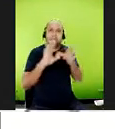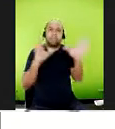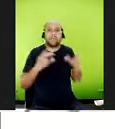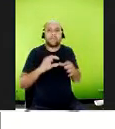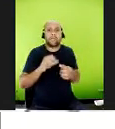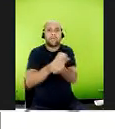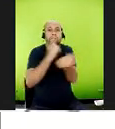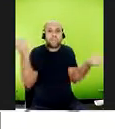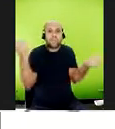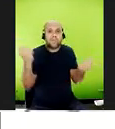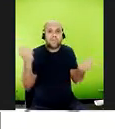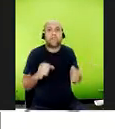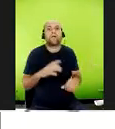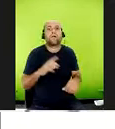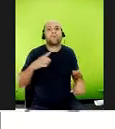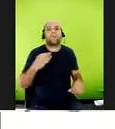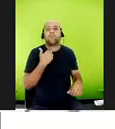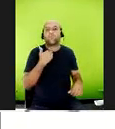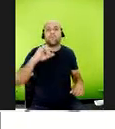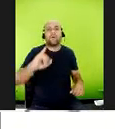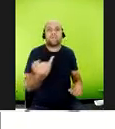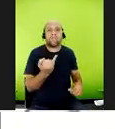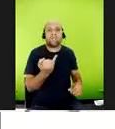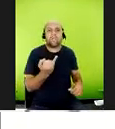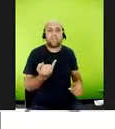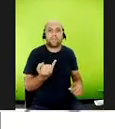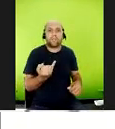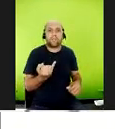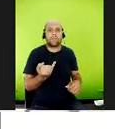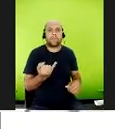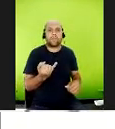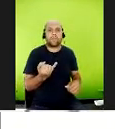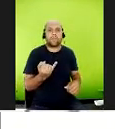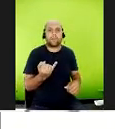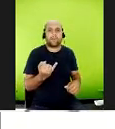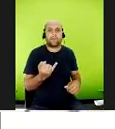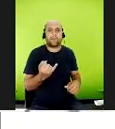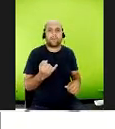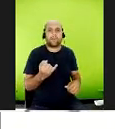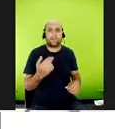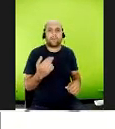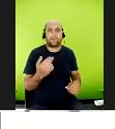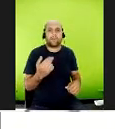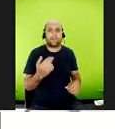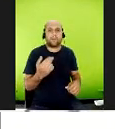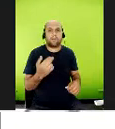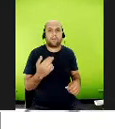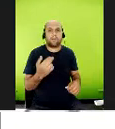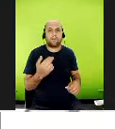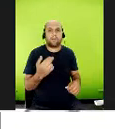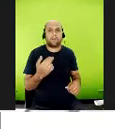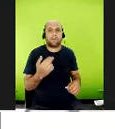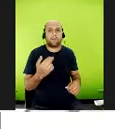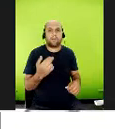aproveitar oportunidade do momento ele comeu mosca não foram 200 anos entendendo que eles eram só a